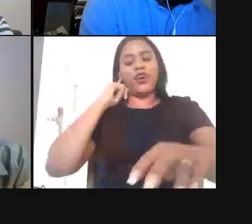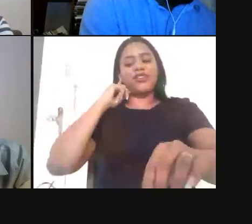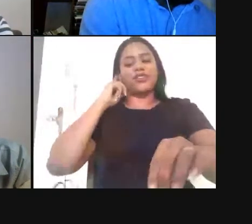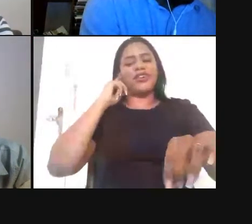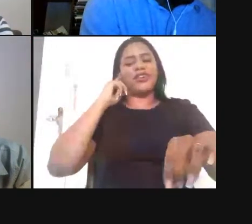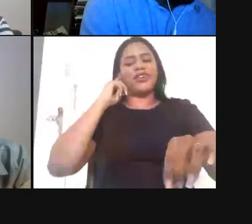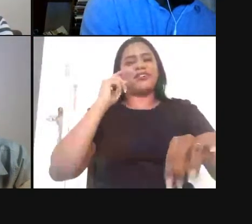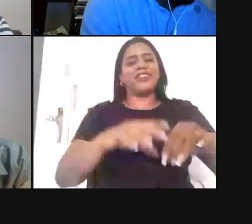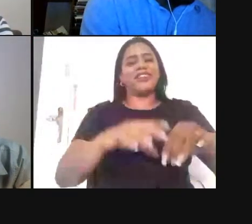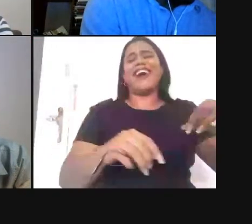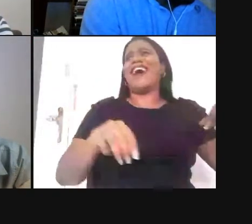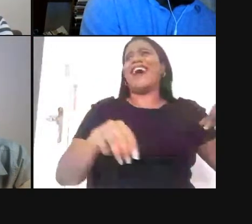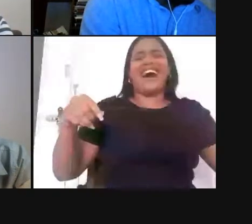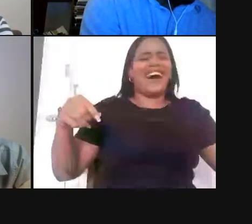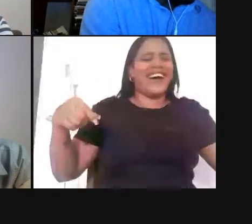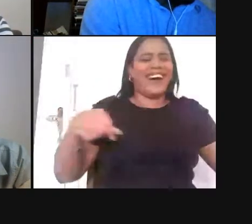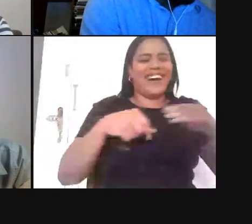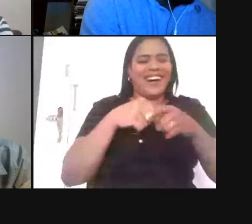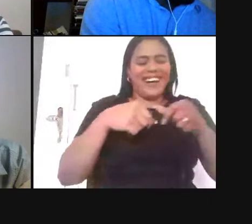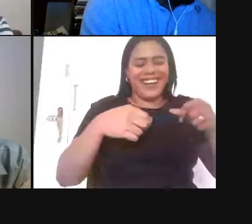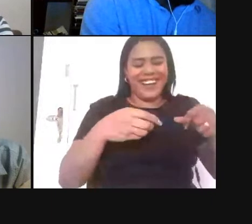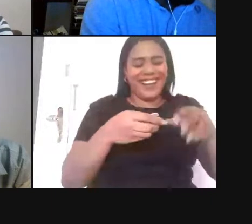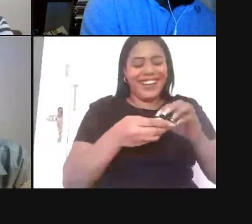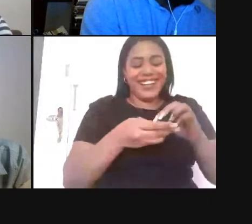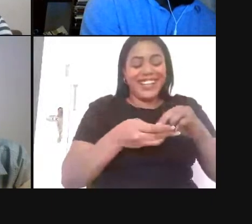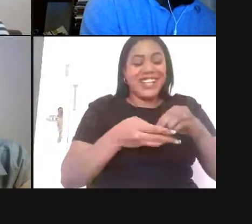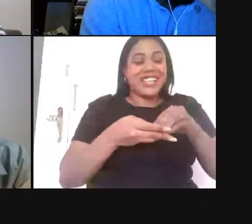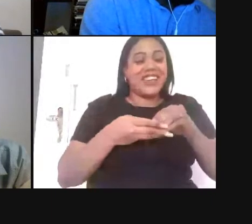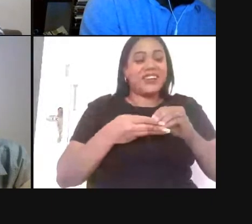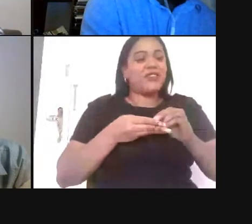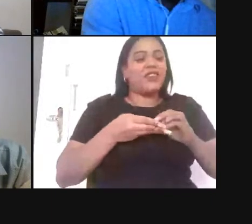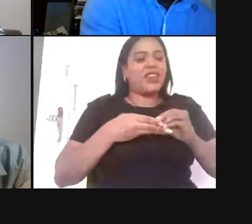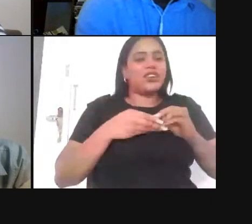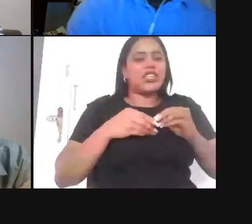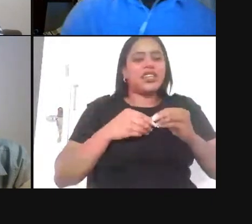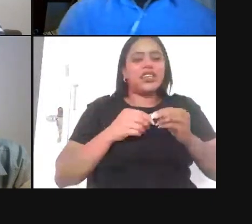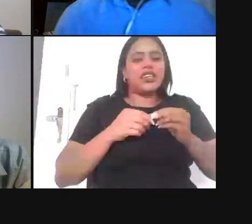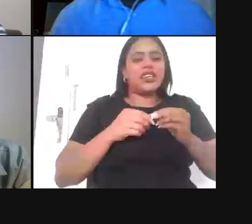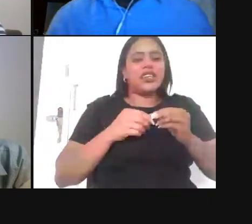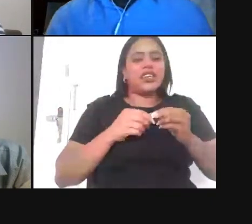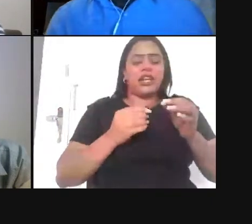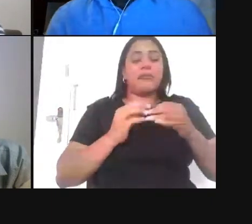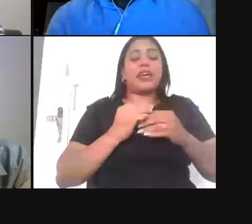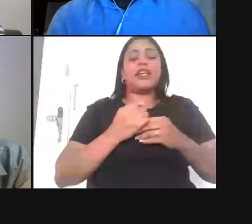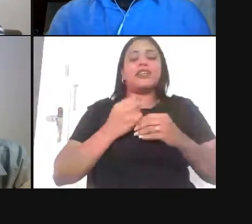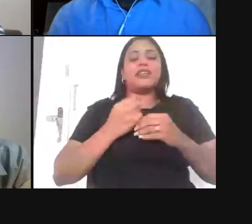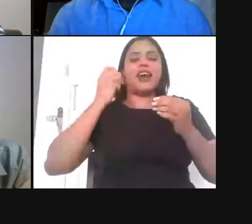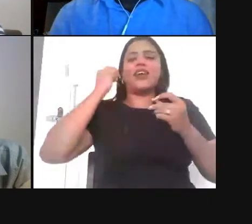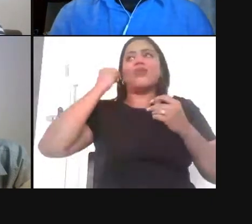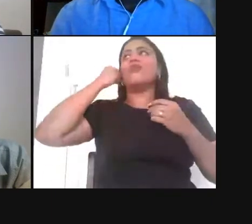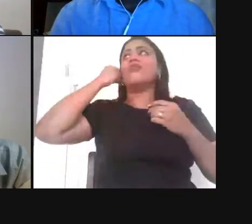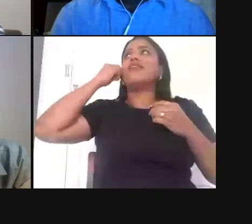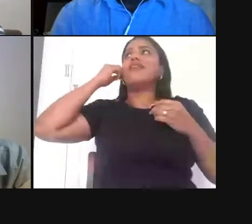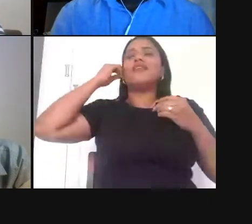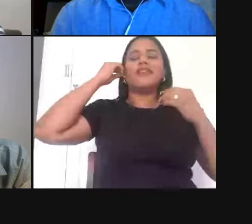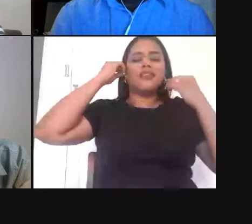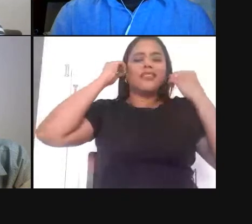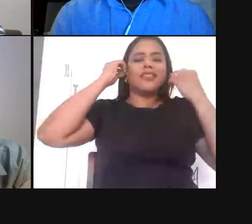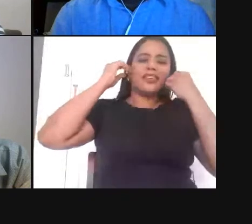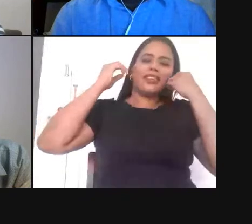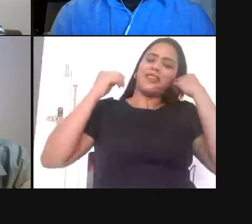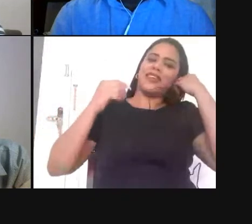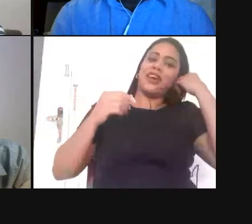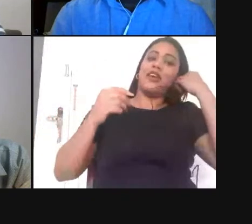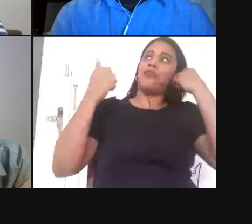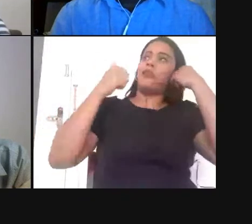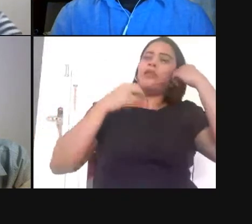Até agora eu só escrevi poesia. Mas esta pergunta não me exclui. Eu penso que